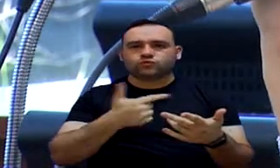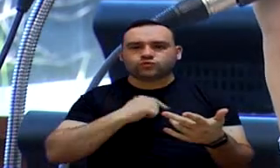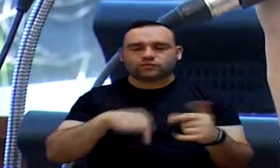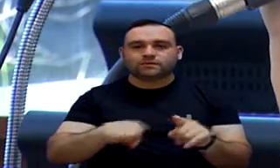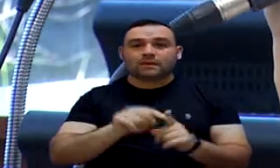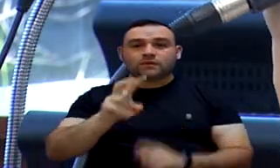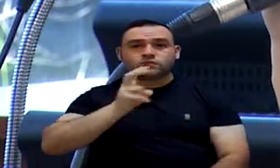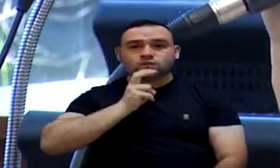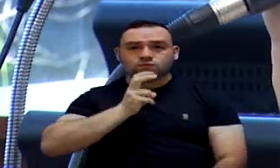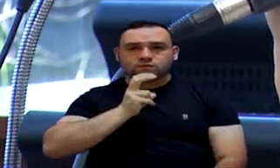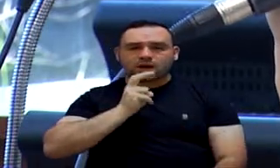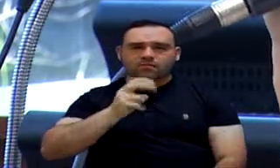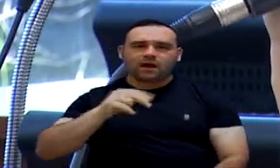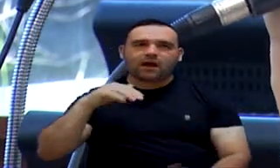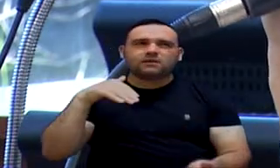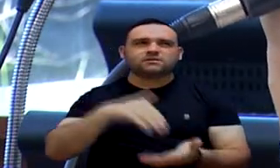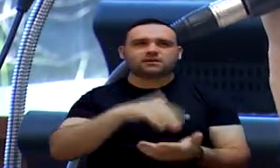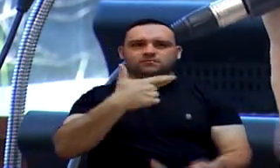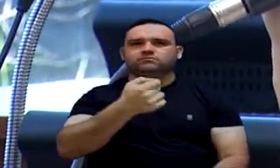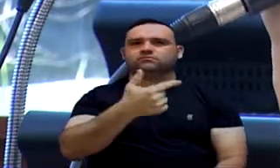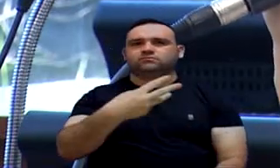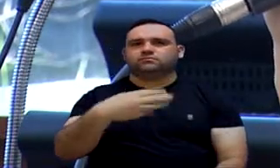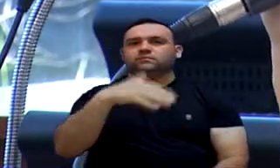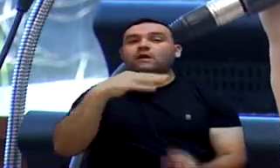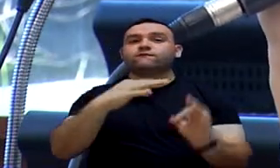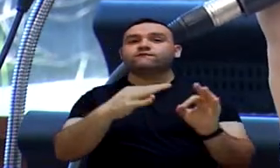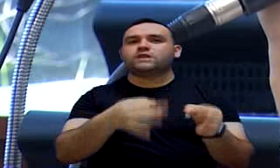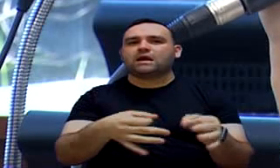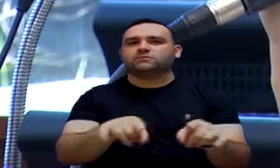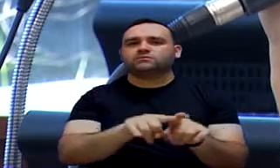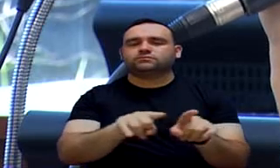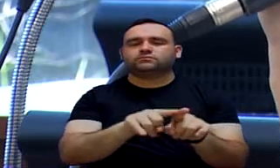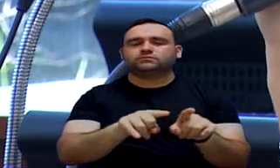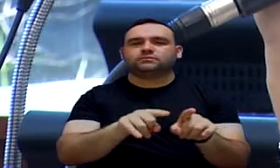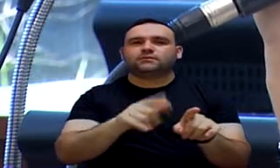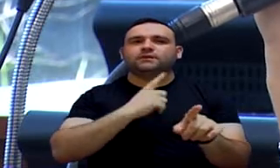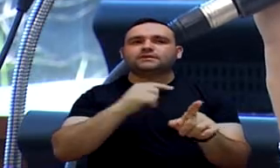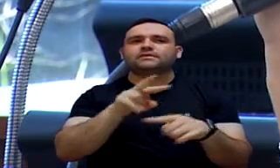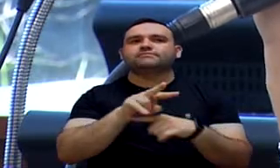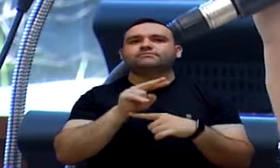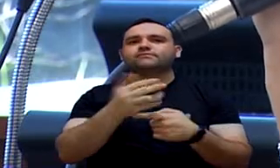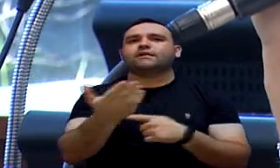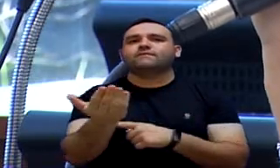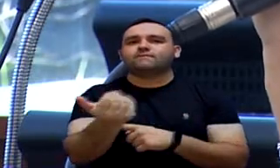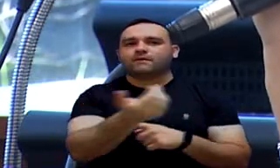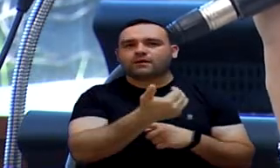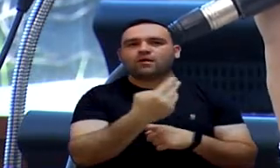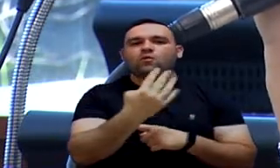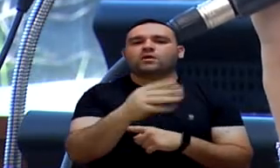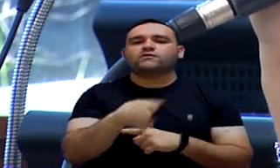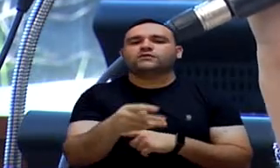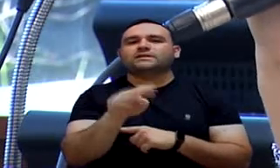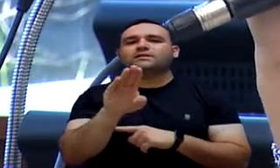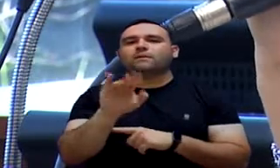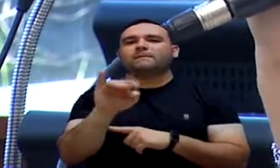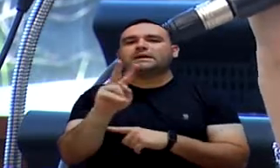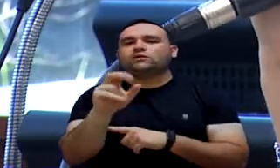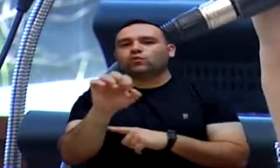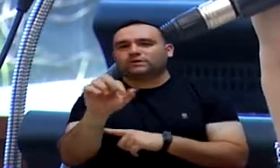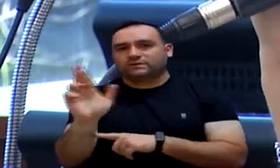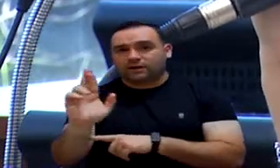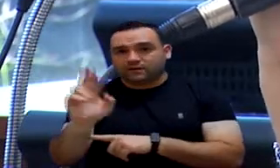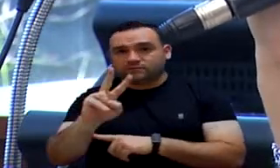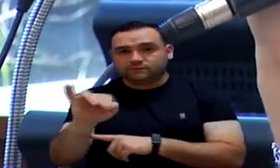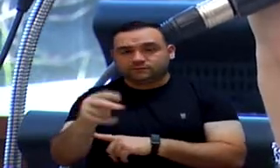Sorocaba Até o Final 2023 está com a previsão de arrecadar 4,5 bilhões de